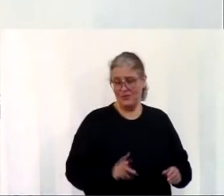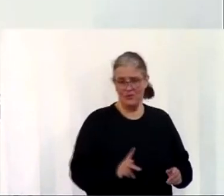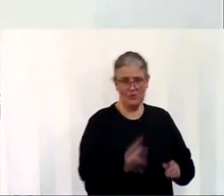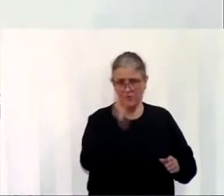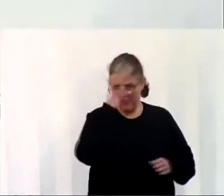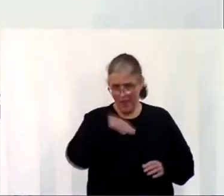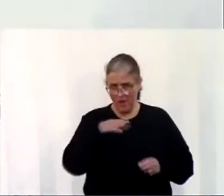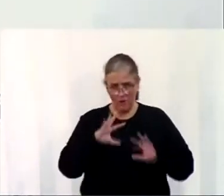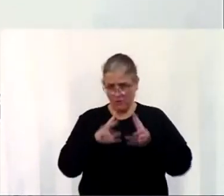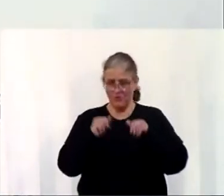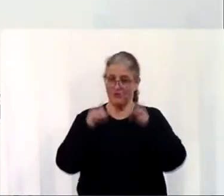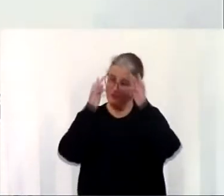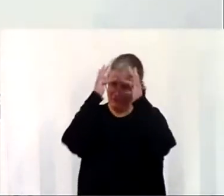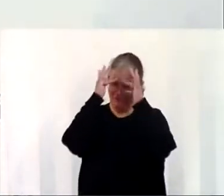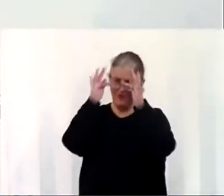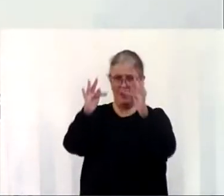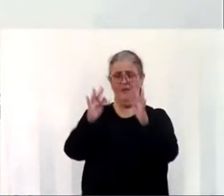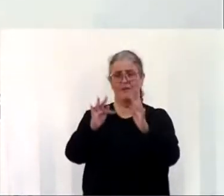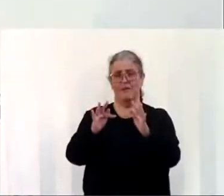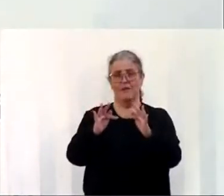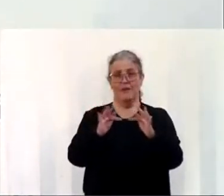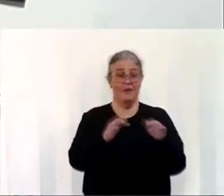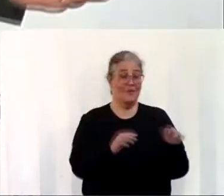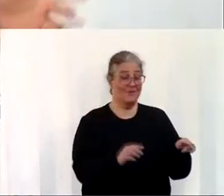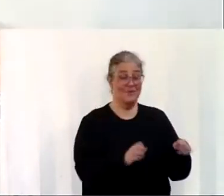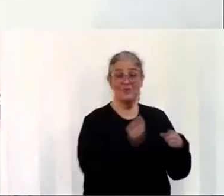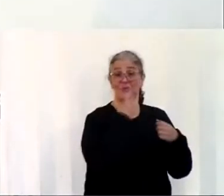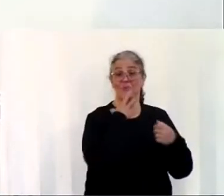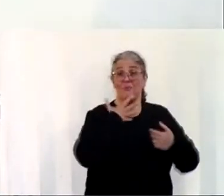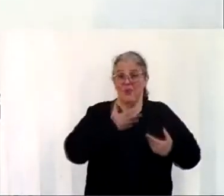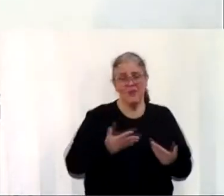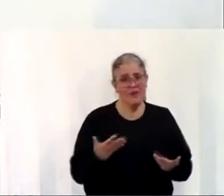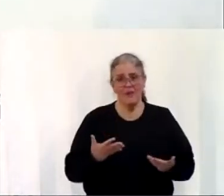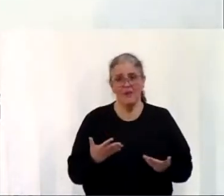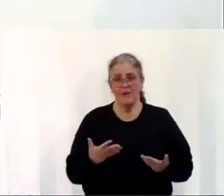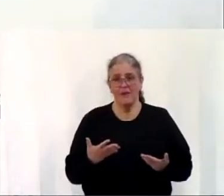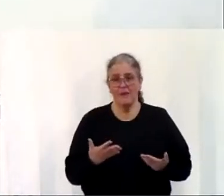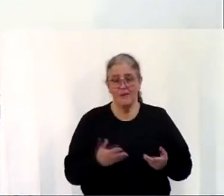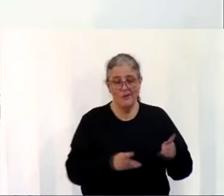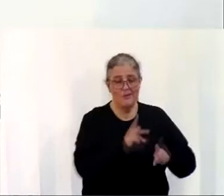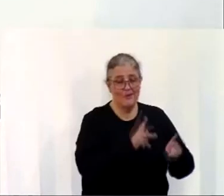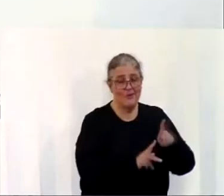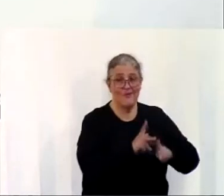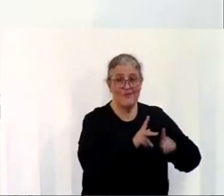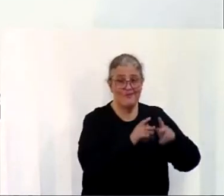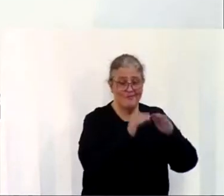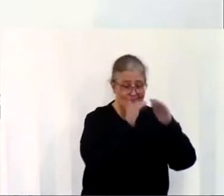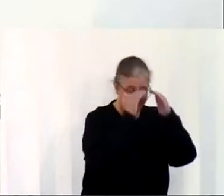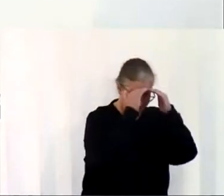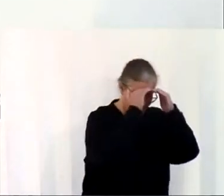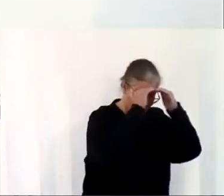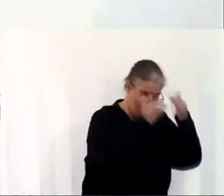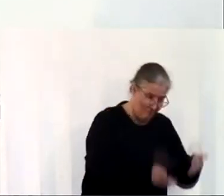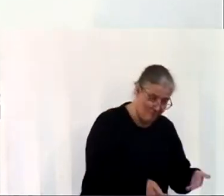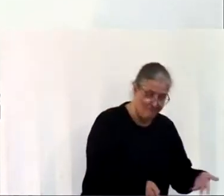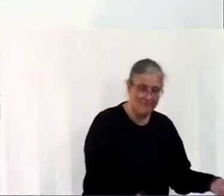Na bonança, quando tudo estava bem, o povo se esqueceu de Deus. O que esta verdade pode nos ajudar